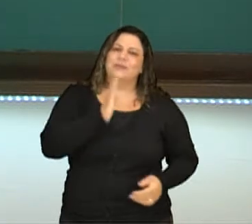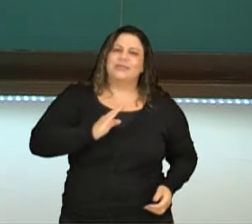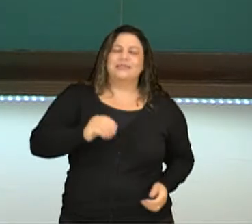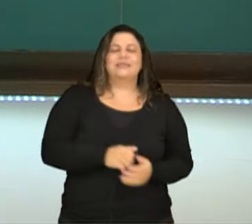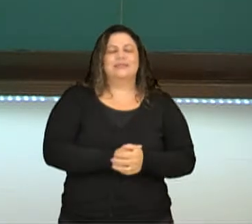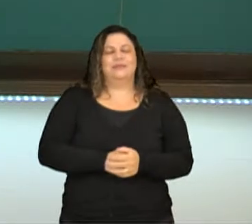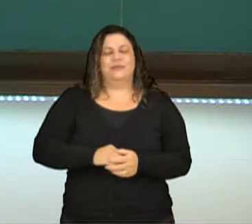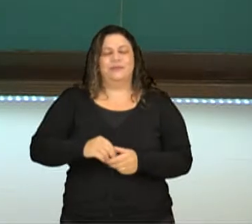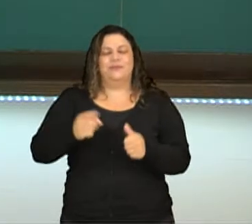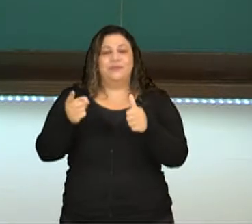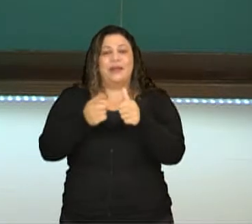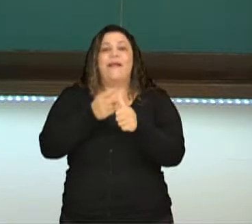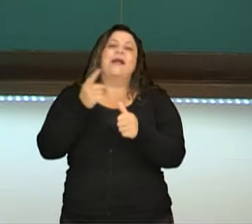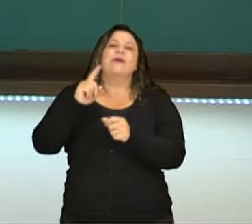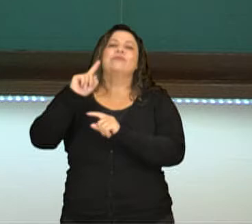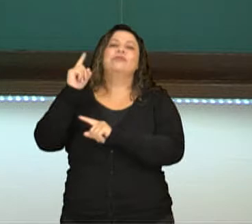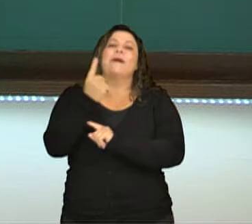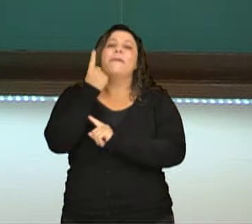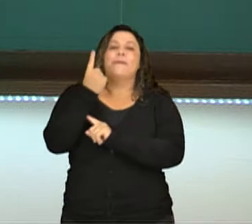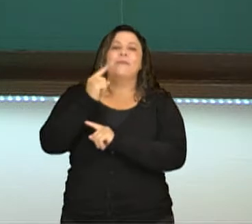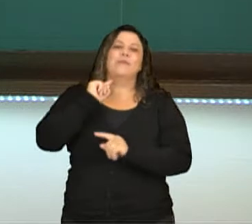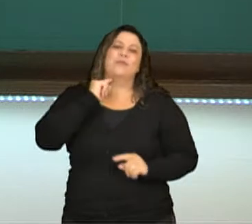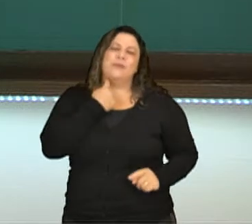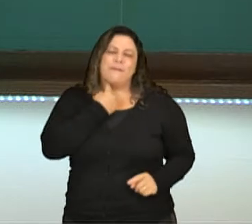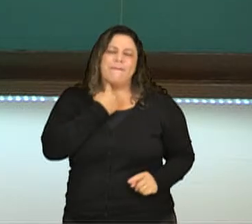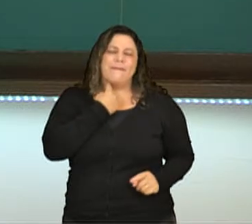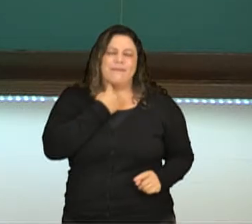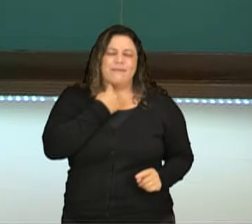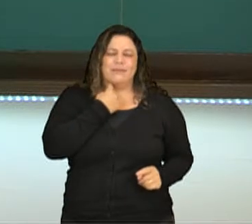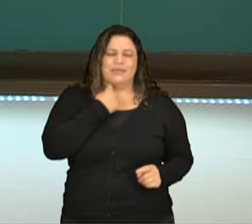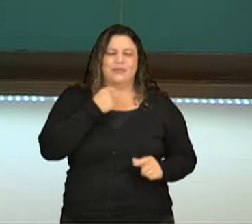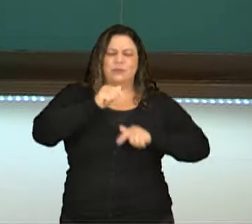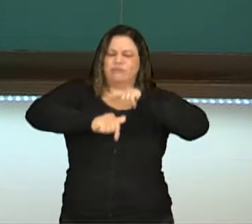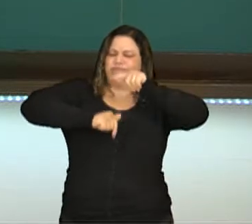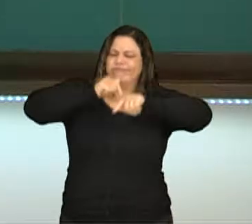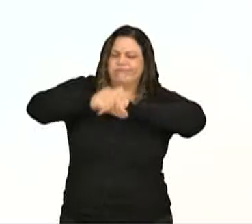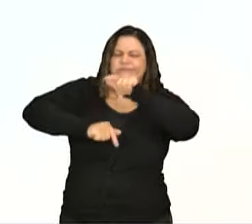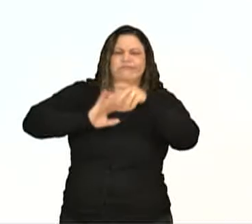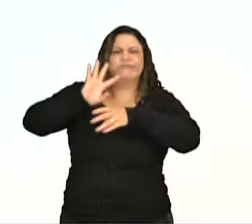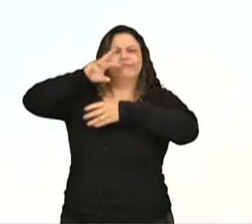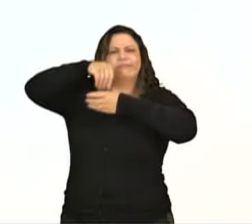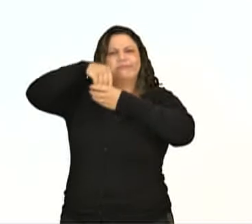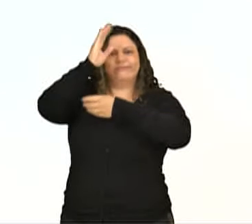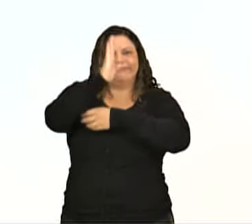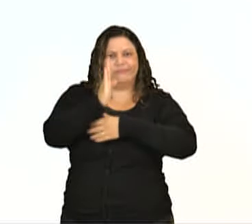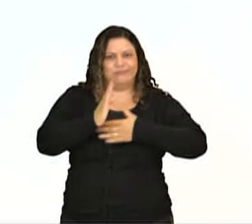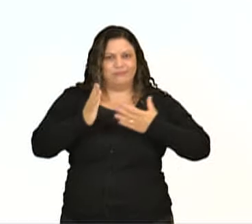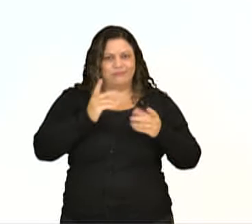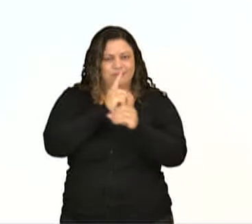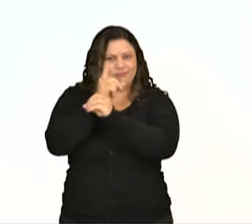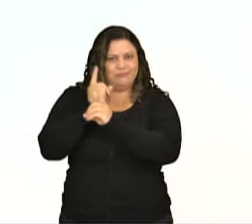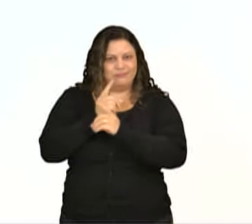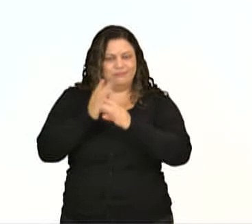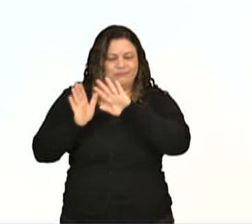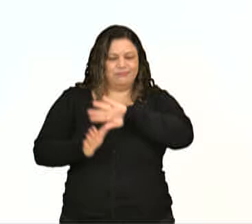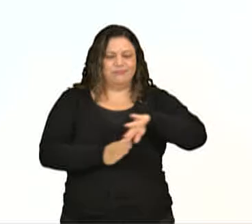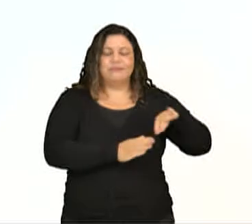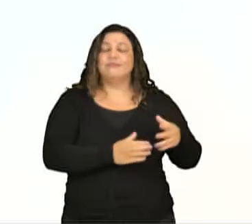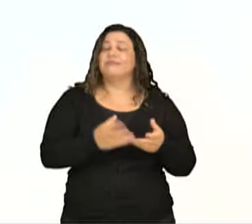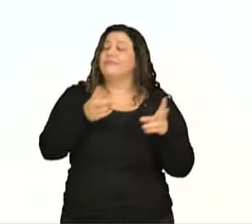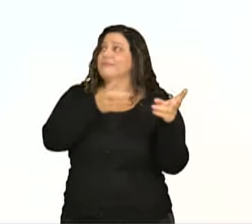encontrava com os trabalhadores do Brasil. Exercício para você. Observe bem